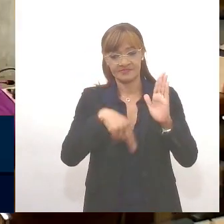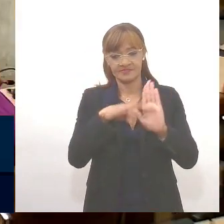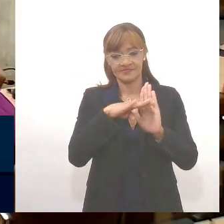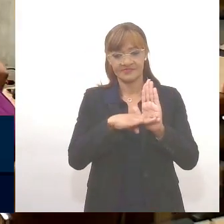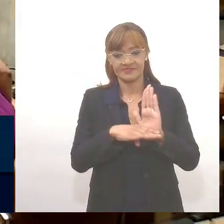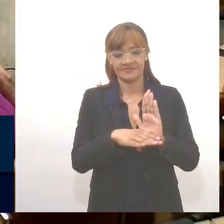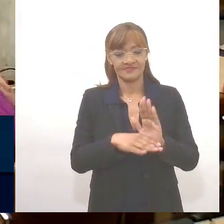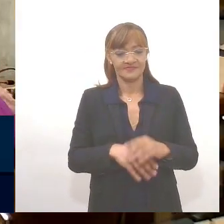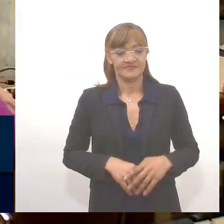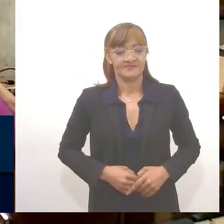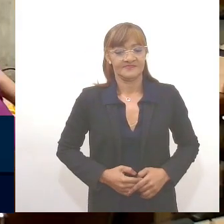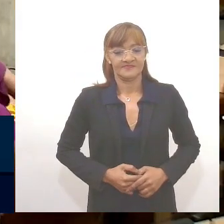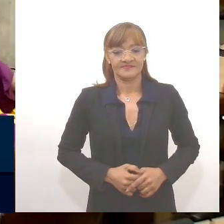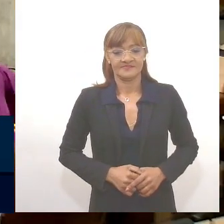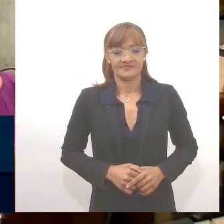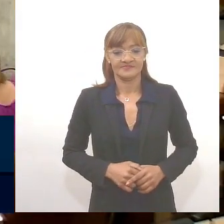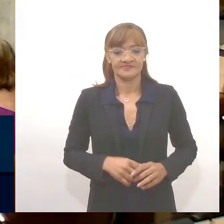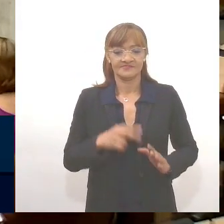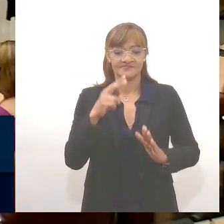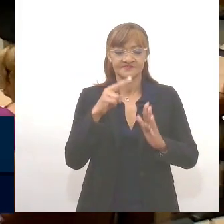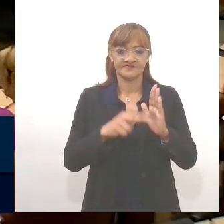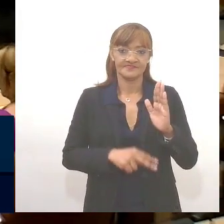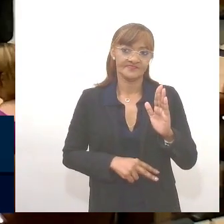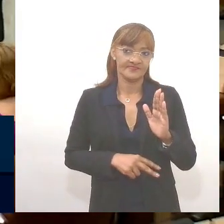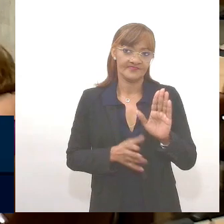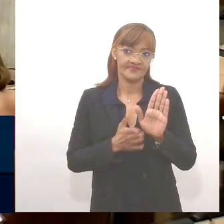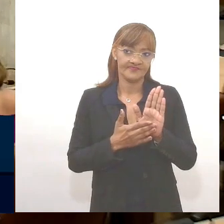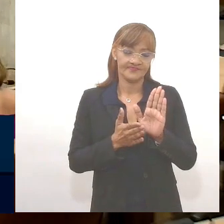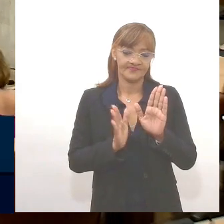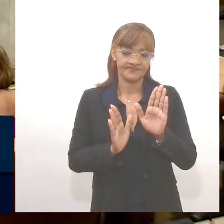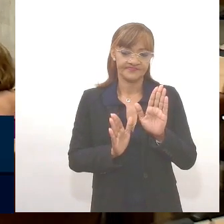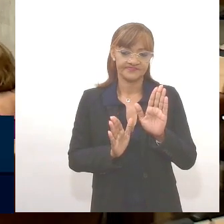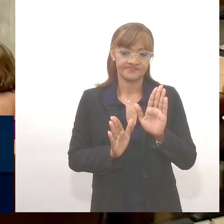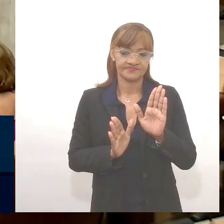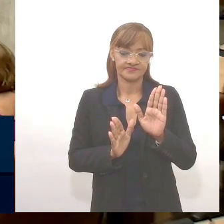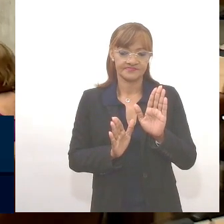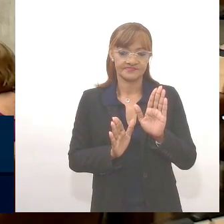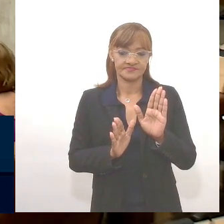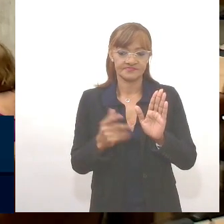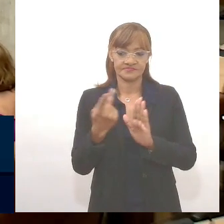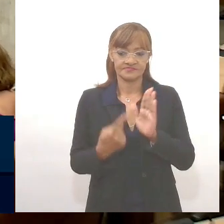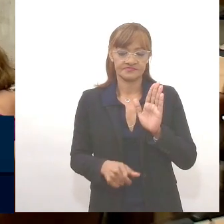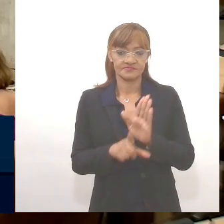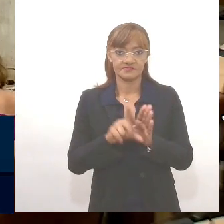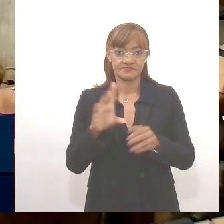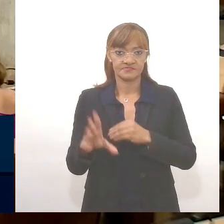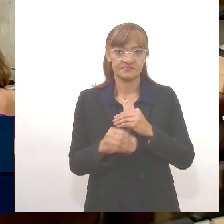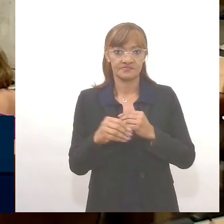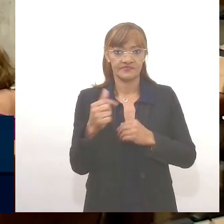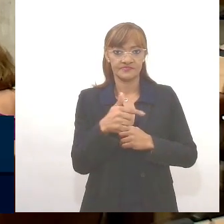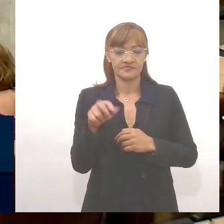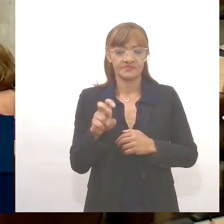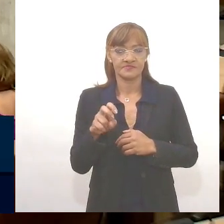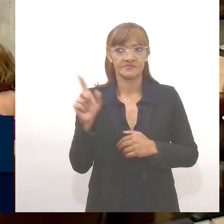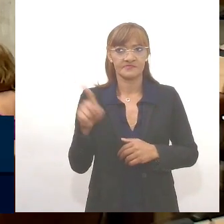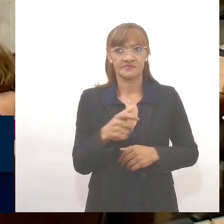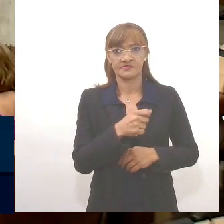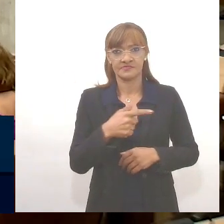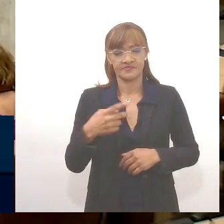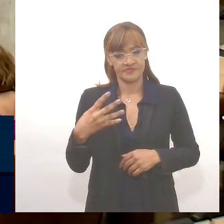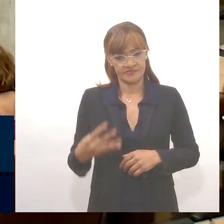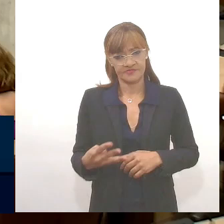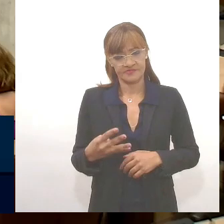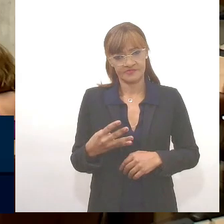leitura do expediente propositura a projeto de lei complementar 25/2022 autoria o Ministério